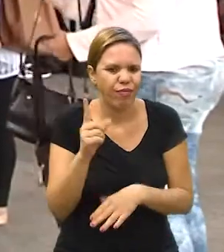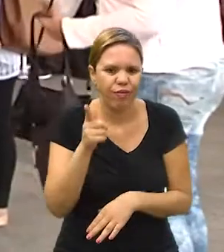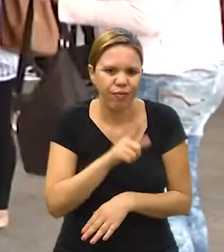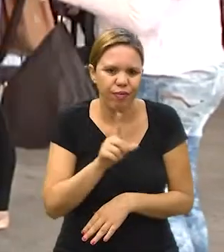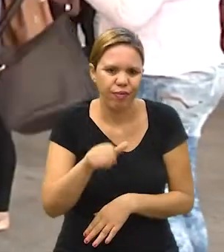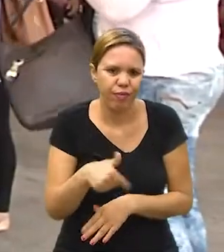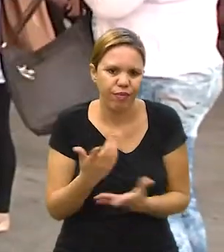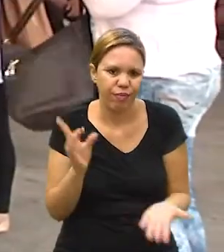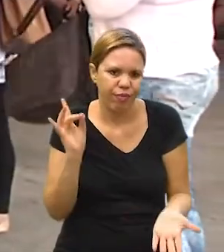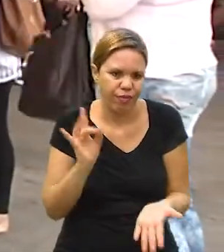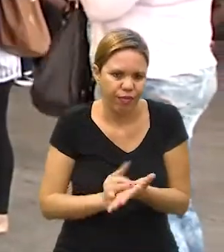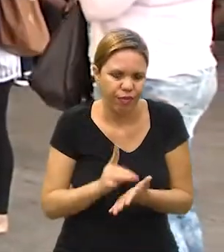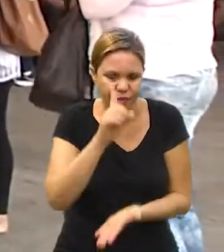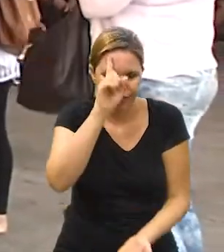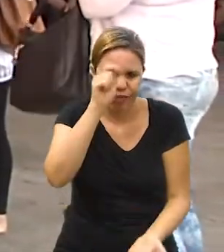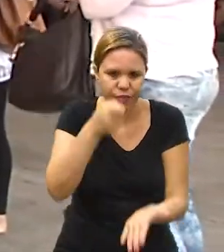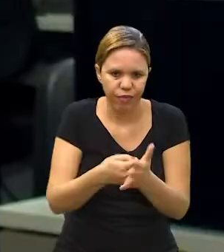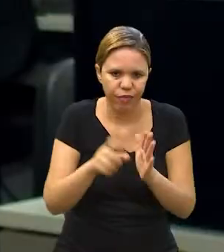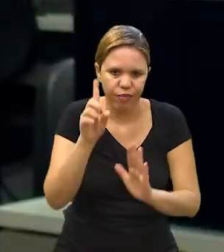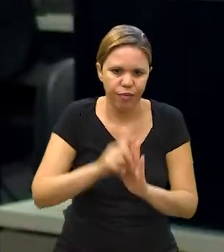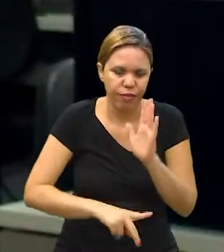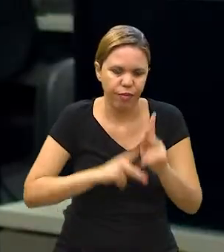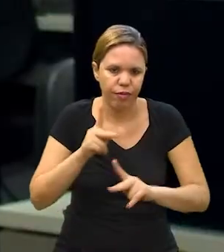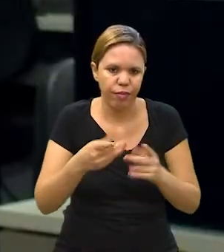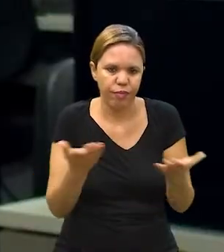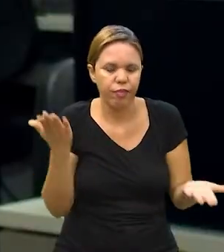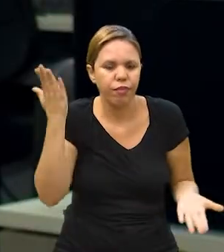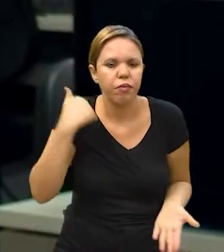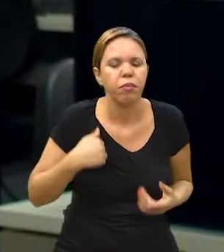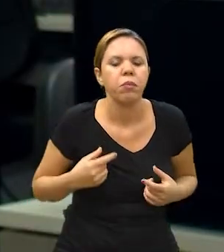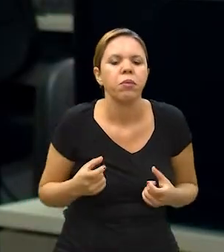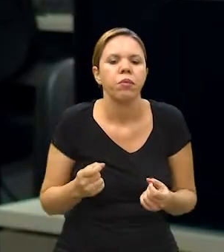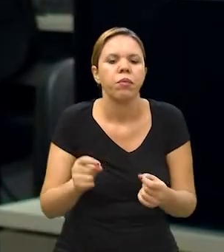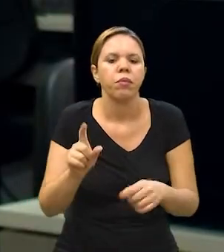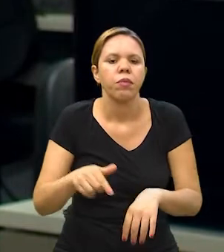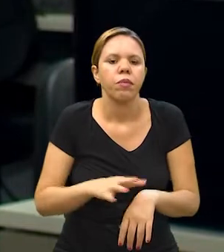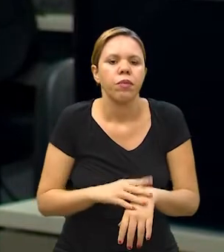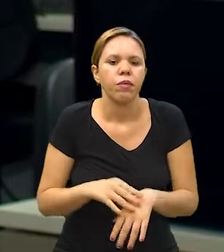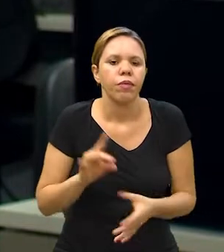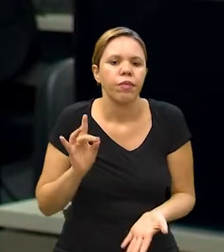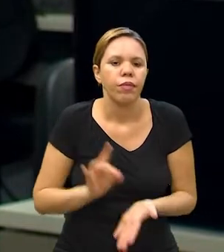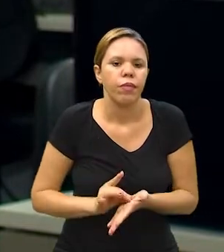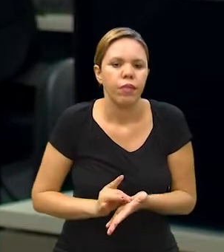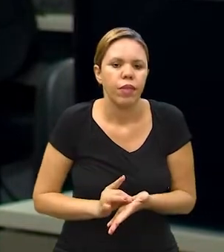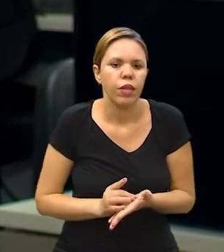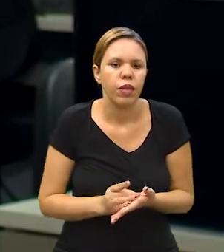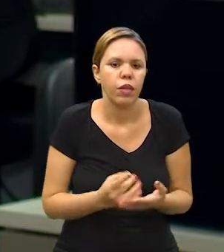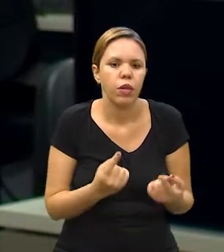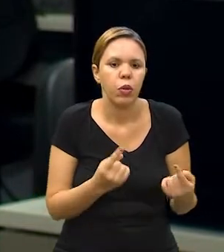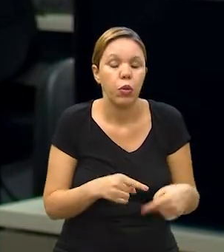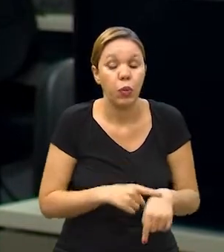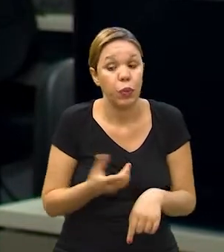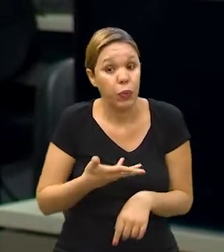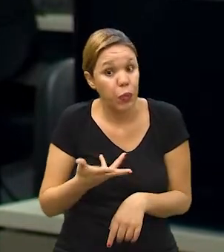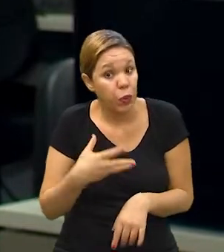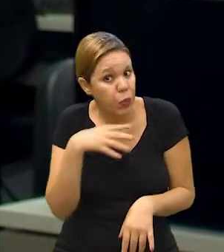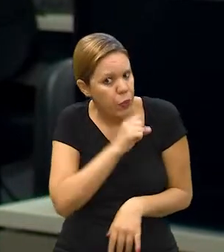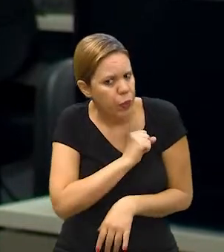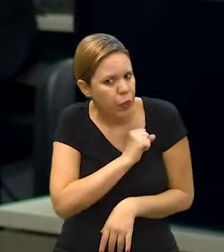conseguir efetivamente garantir esse direito para as pessoas. E a gente sabe que câncer é uma doença que, na verdade, ela é uma corrida contra o tempo, né? O câncer é uma